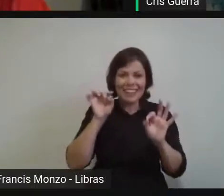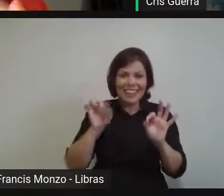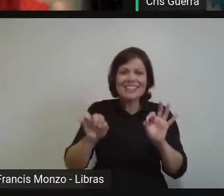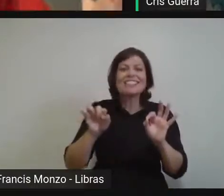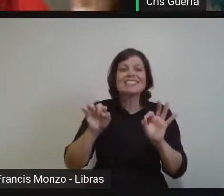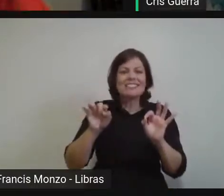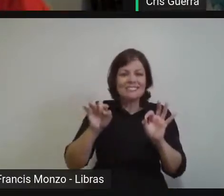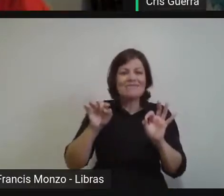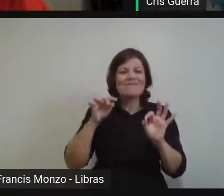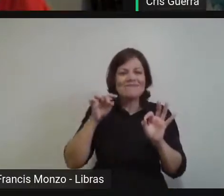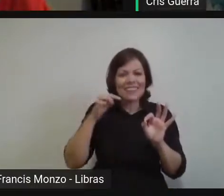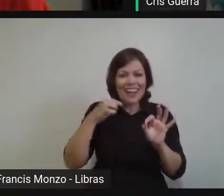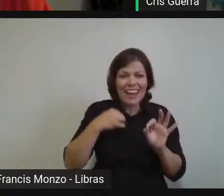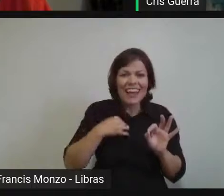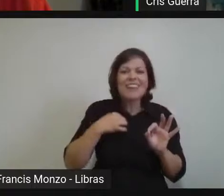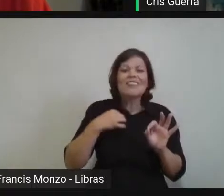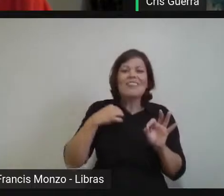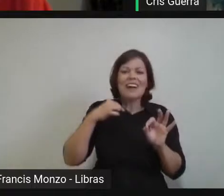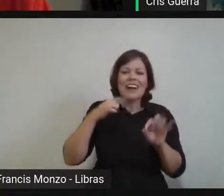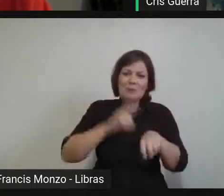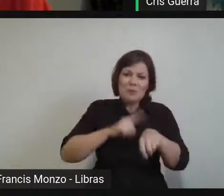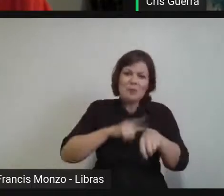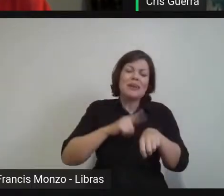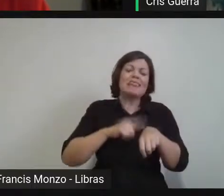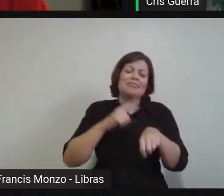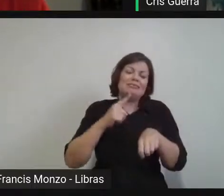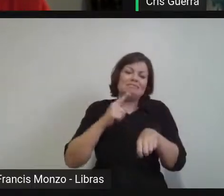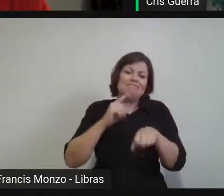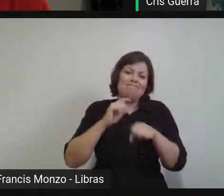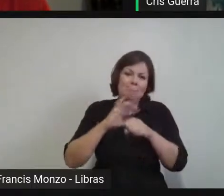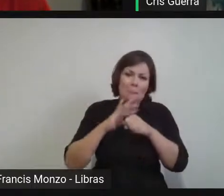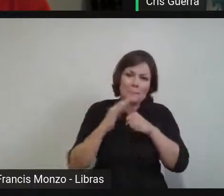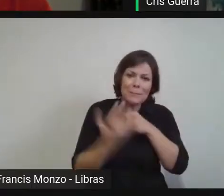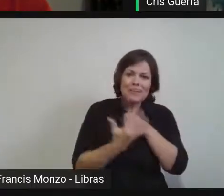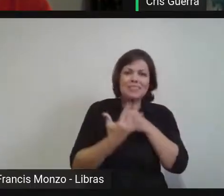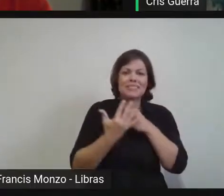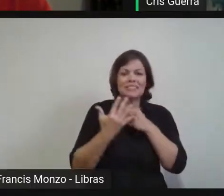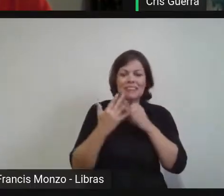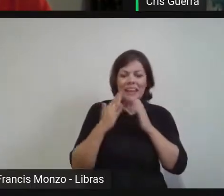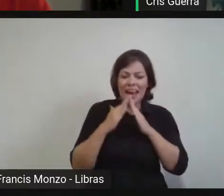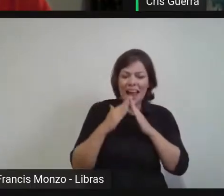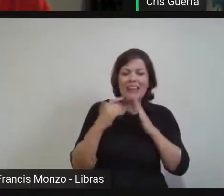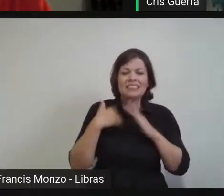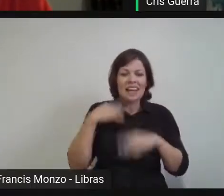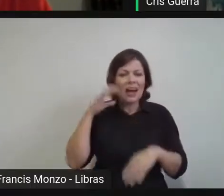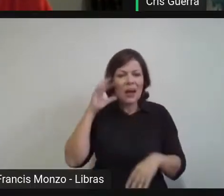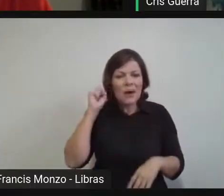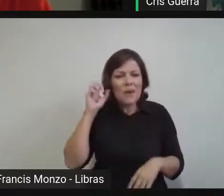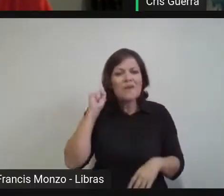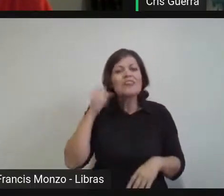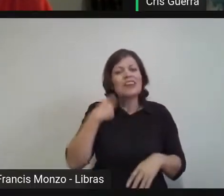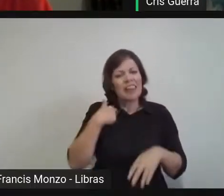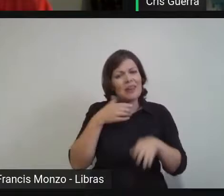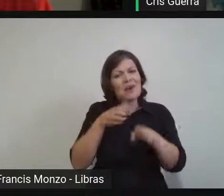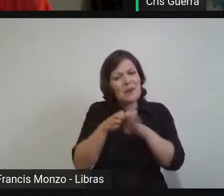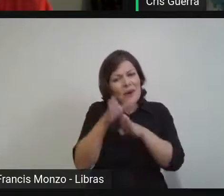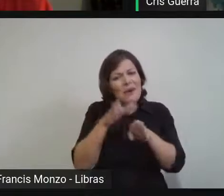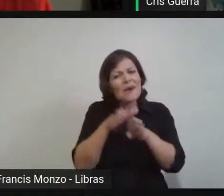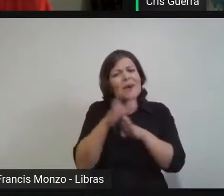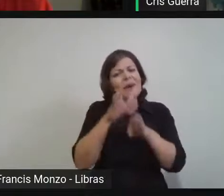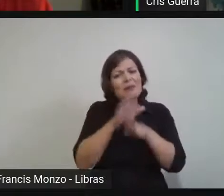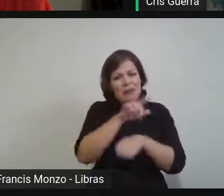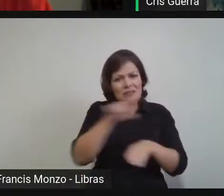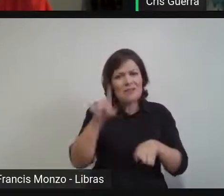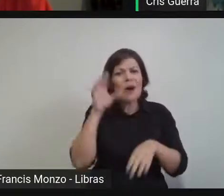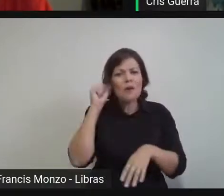acompanhou também aqui nessa pandemia e recomendo, viu, gente? É muito bacana. E vou deixar um